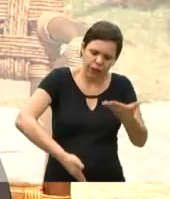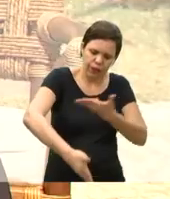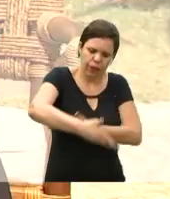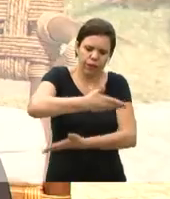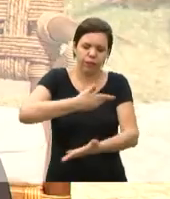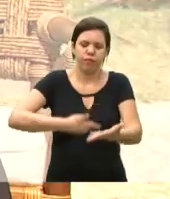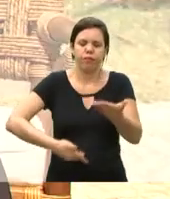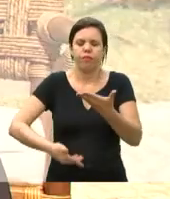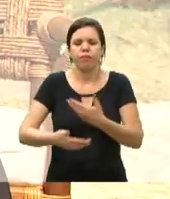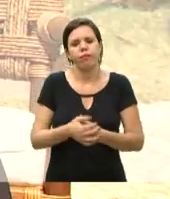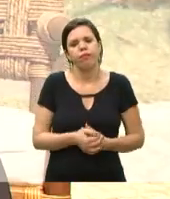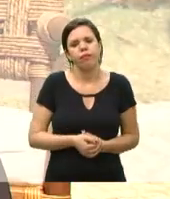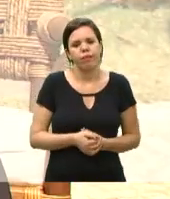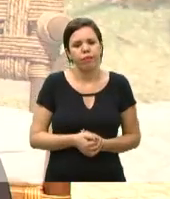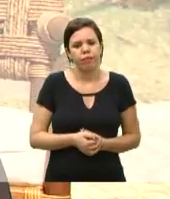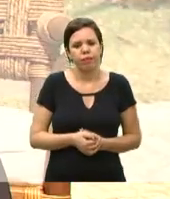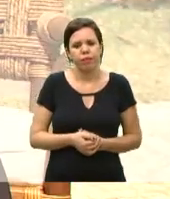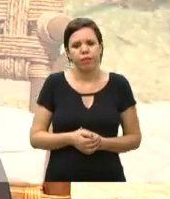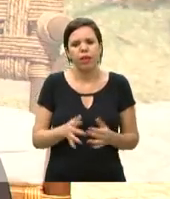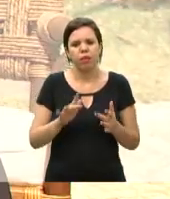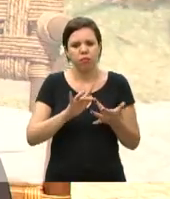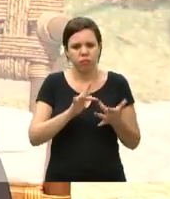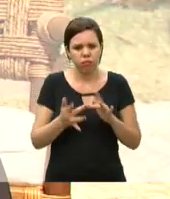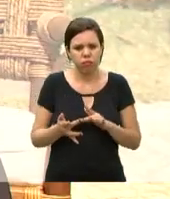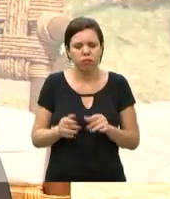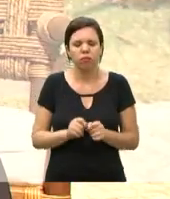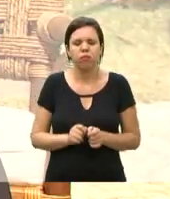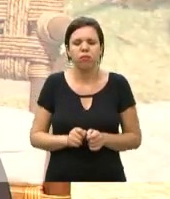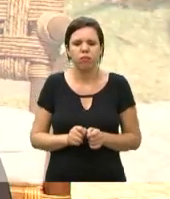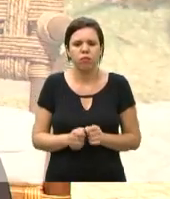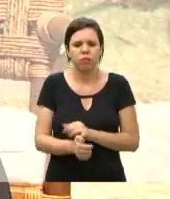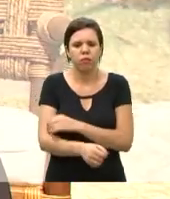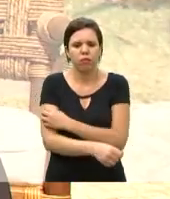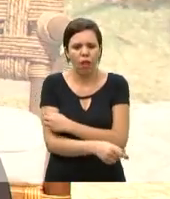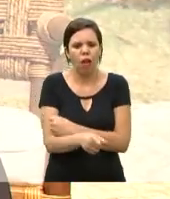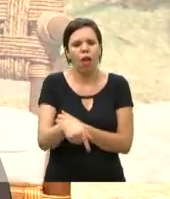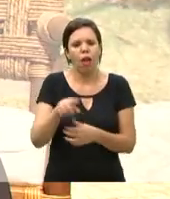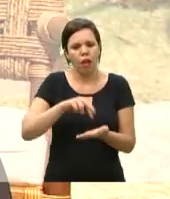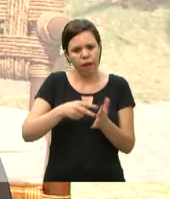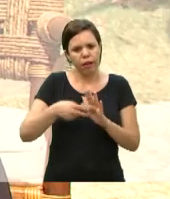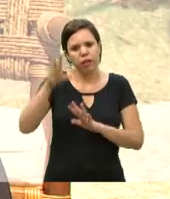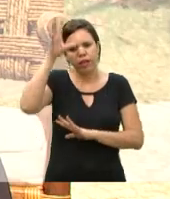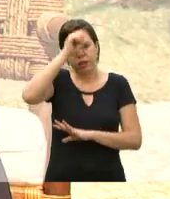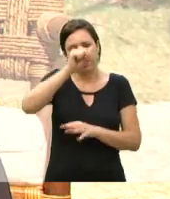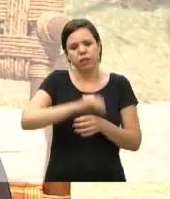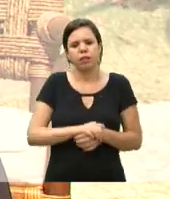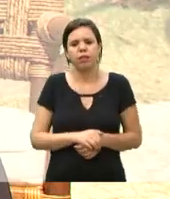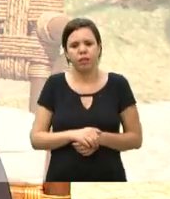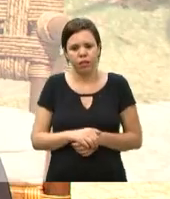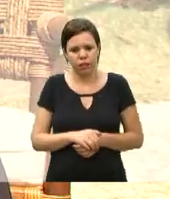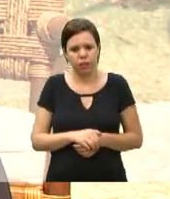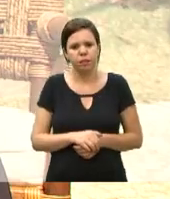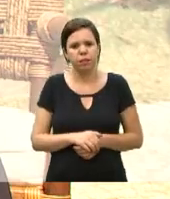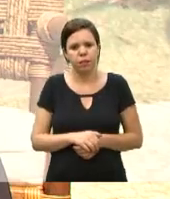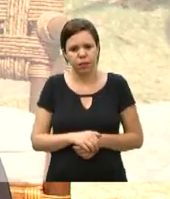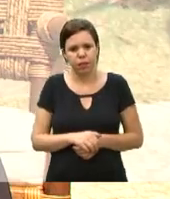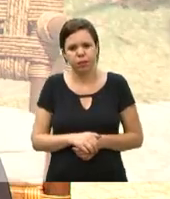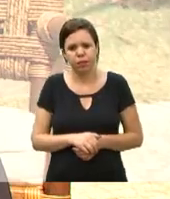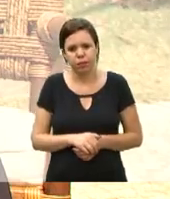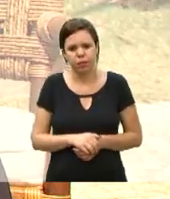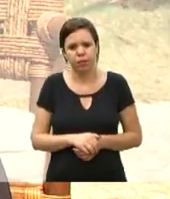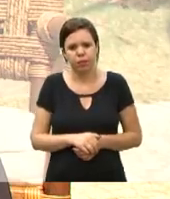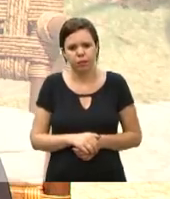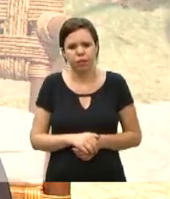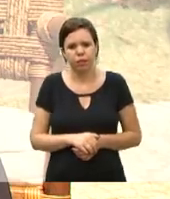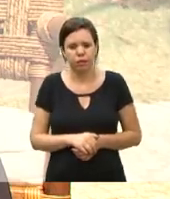Essa interação, essa socialização que é aprendizado, implica em aprendizado.